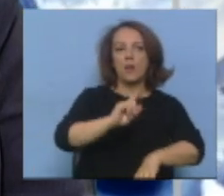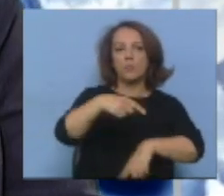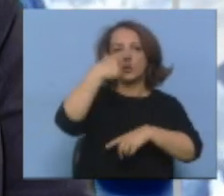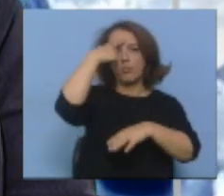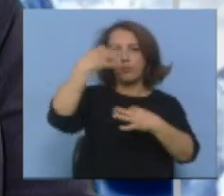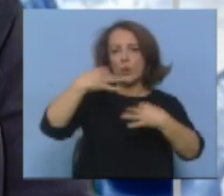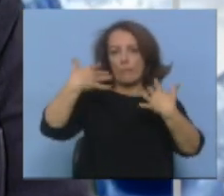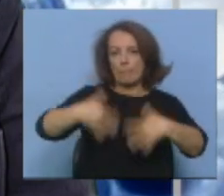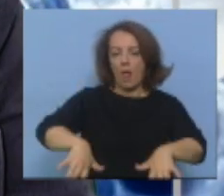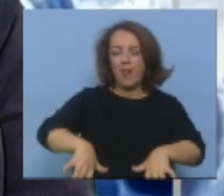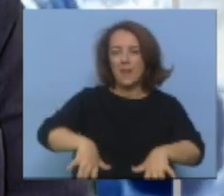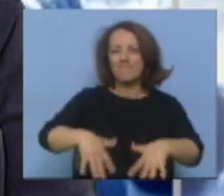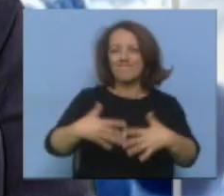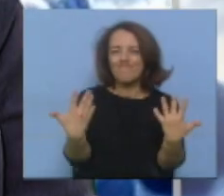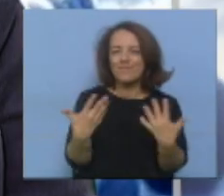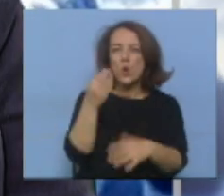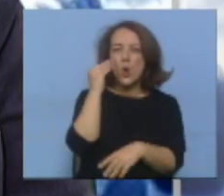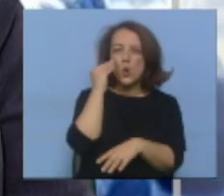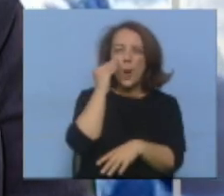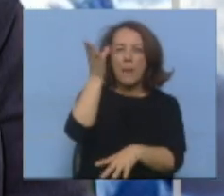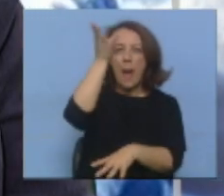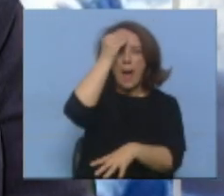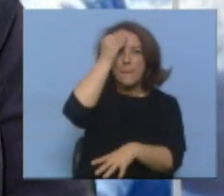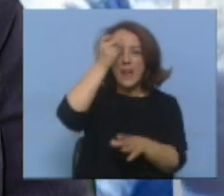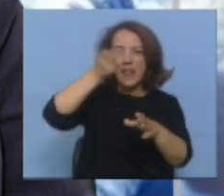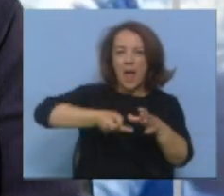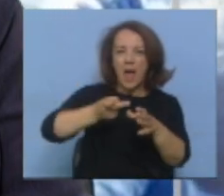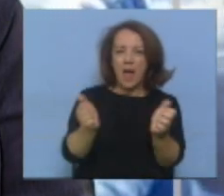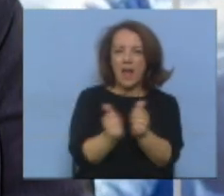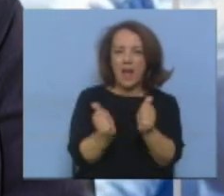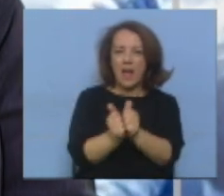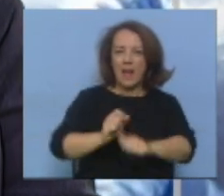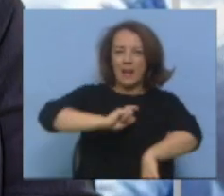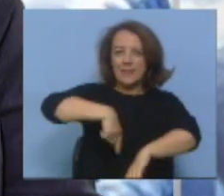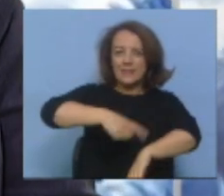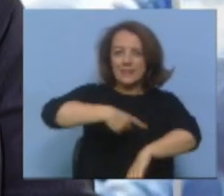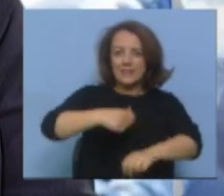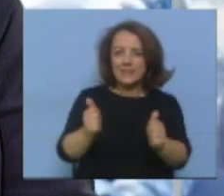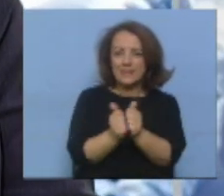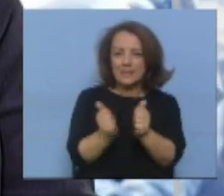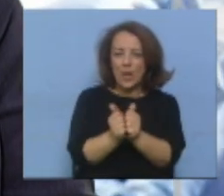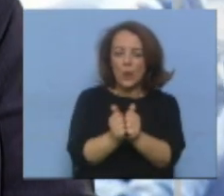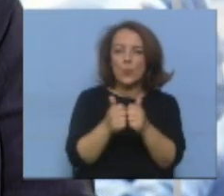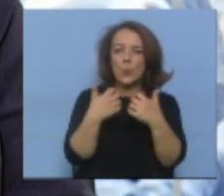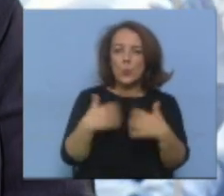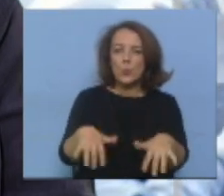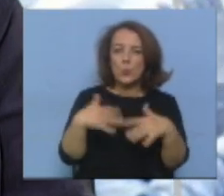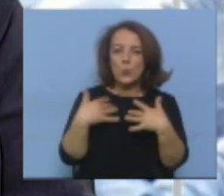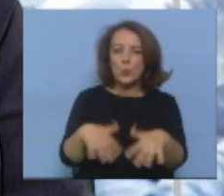mal. O ter que aprender a conviver uns com os outros agora tem sido